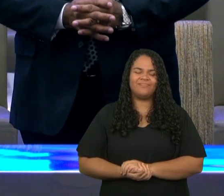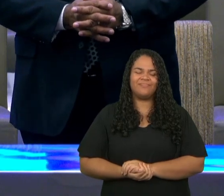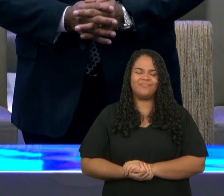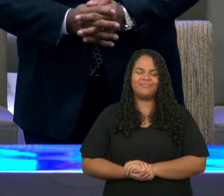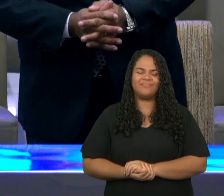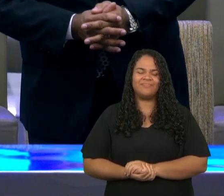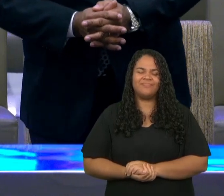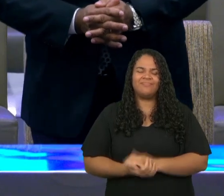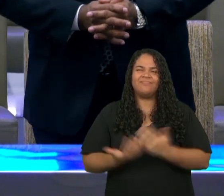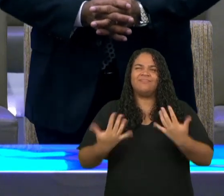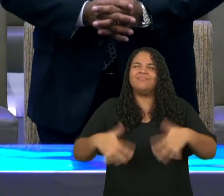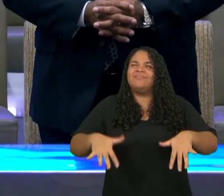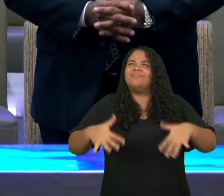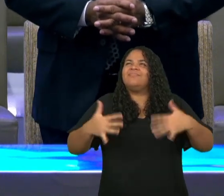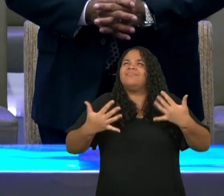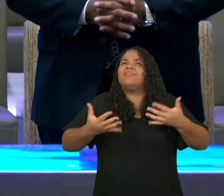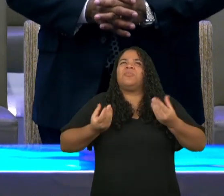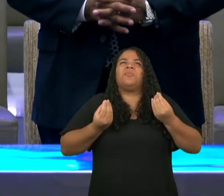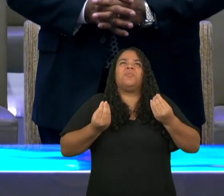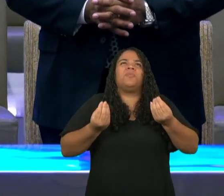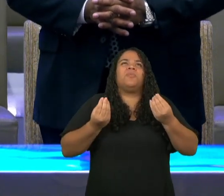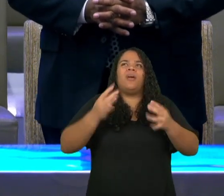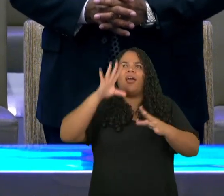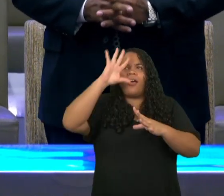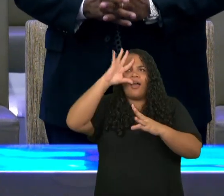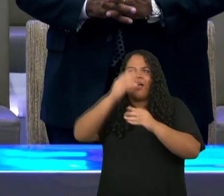se nós entendêssemos que amar a Deus